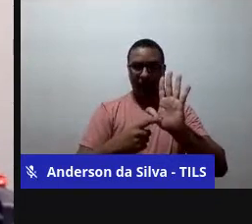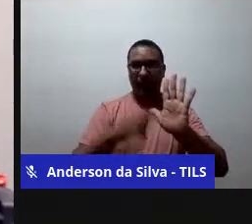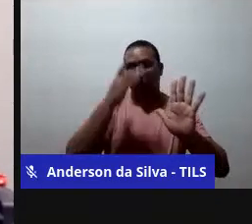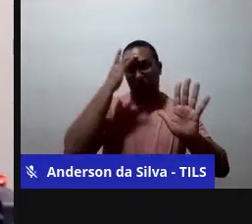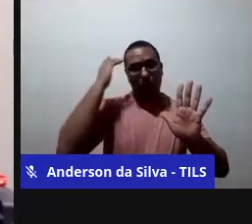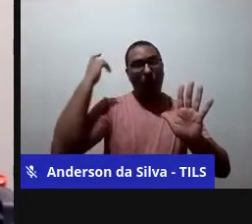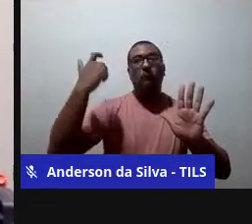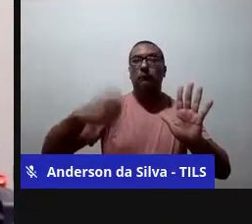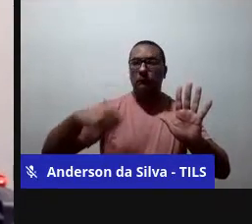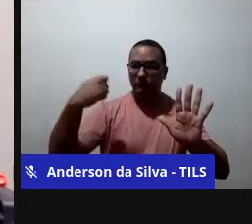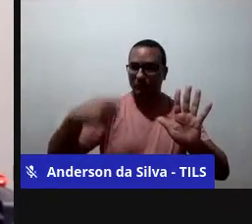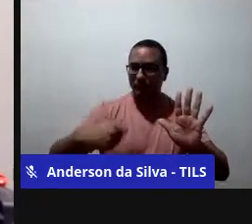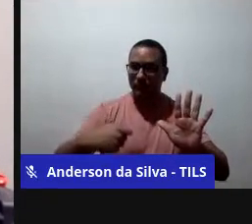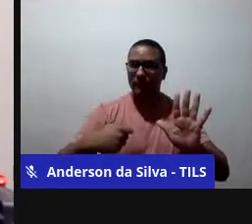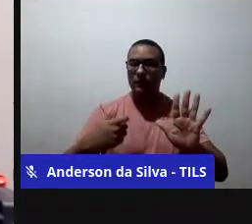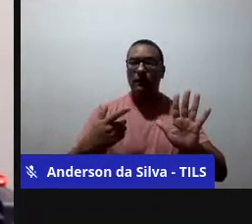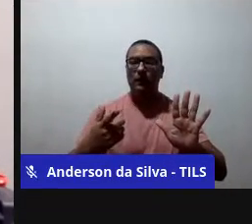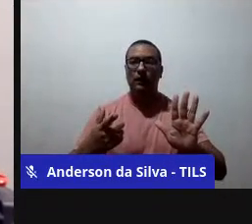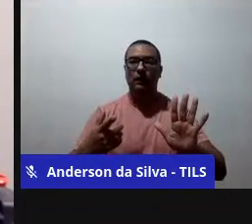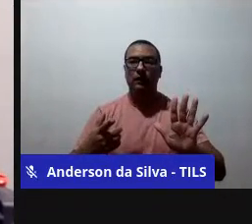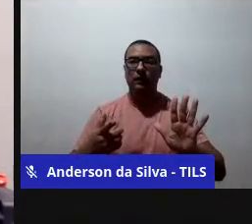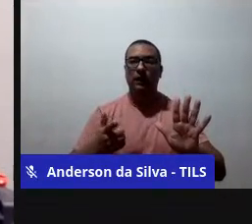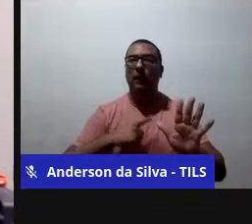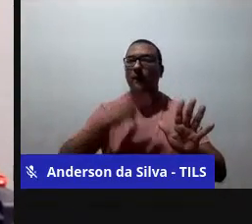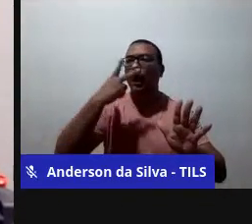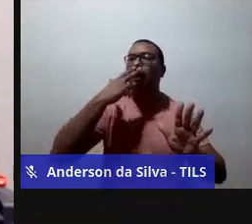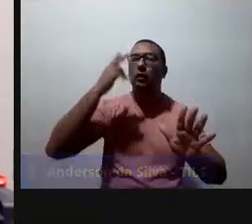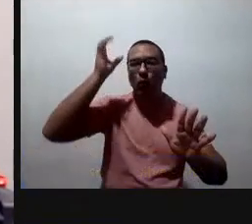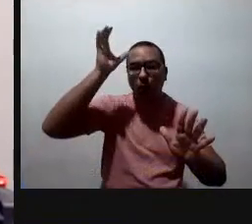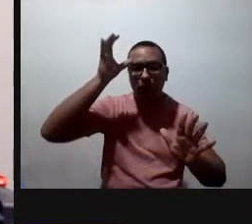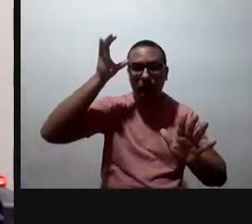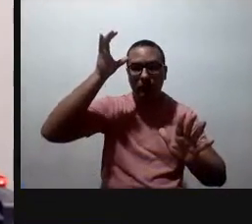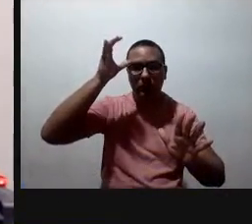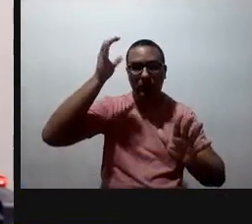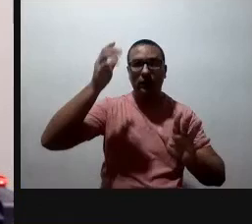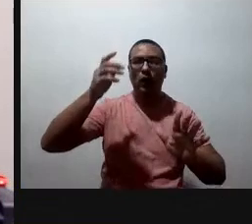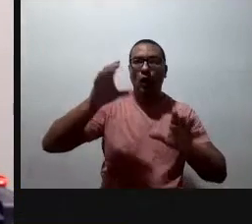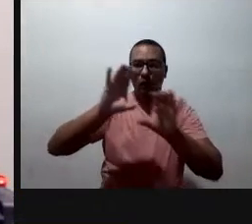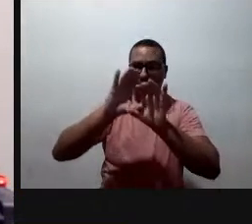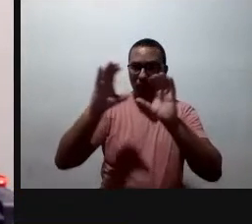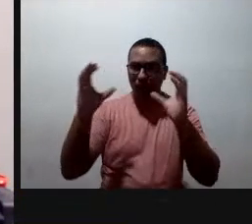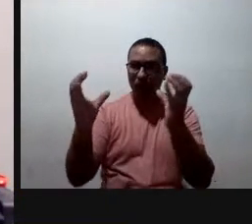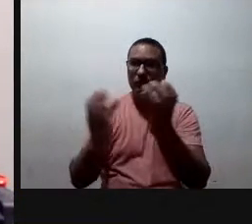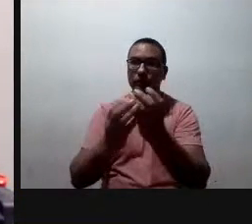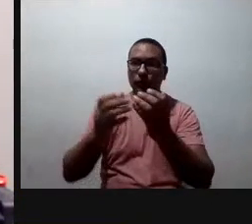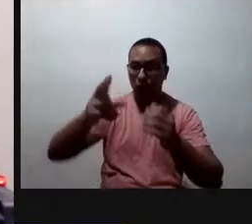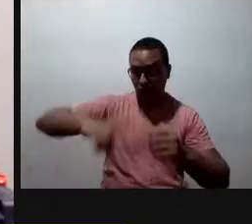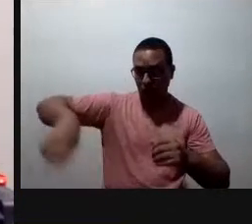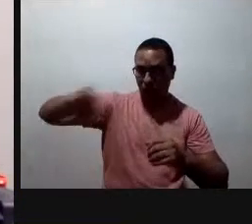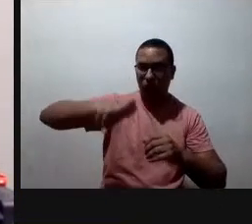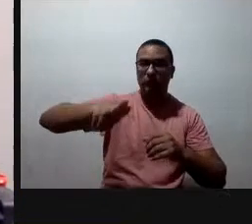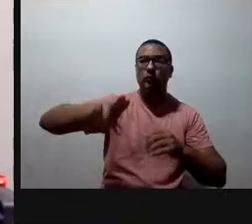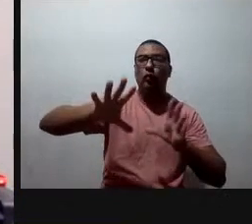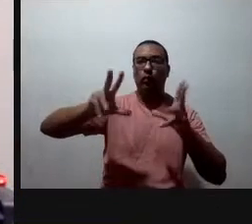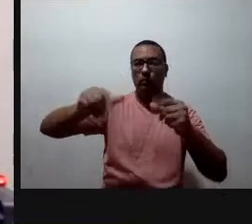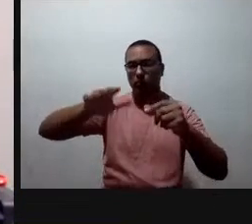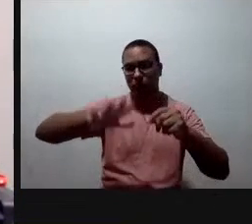noção, essa consciência do coletivo, do uso do espaço público. E